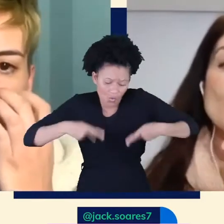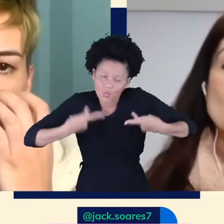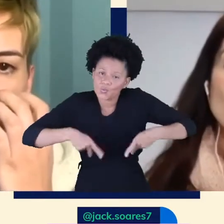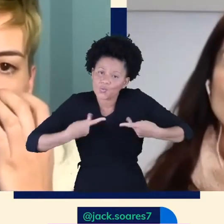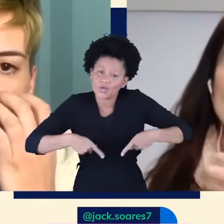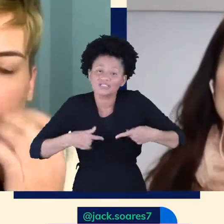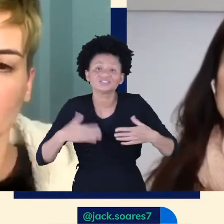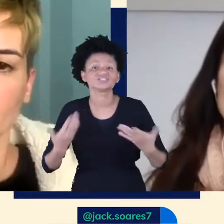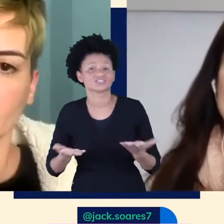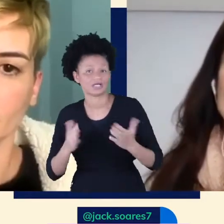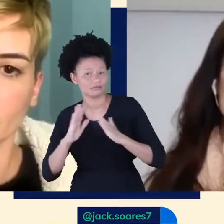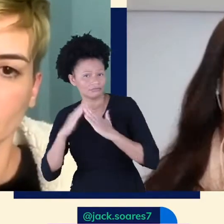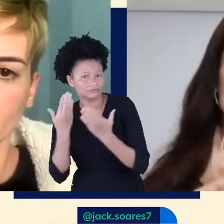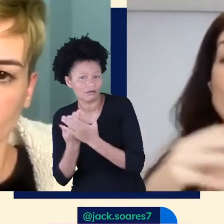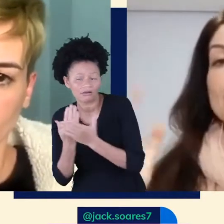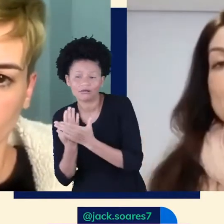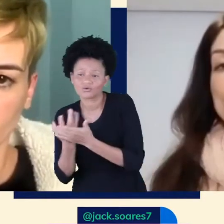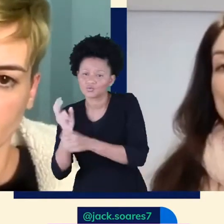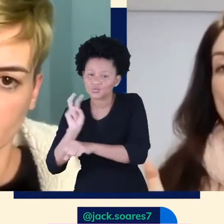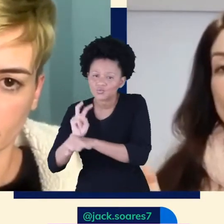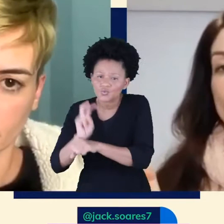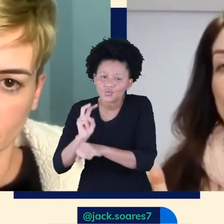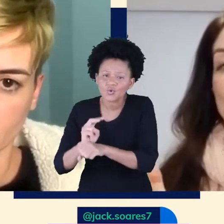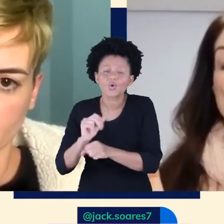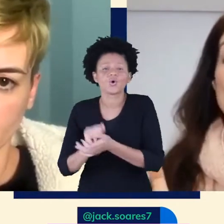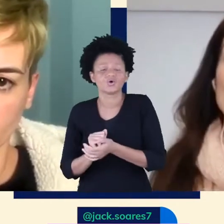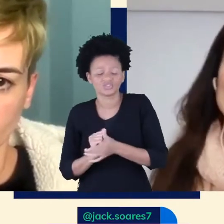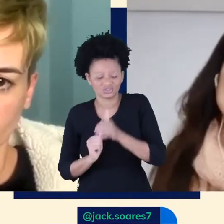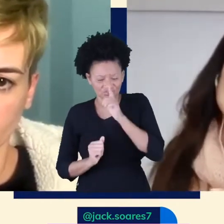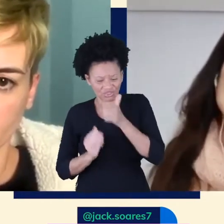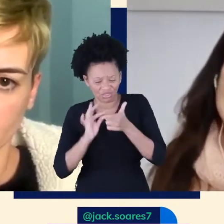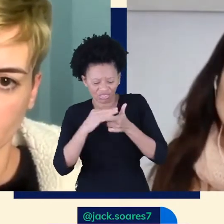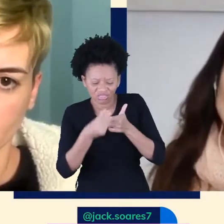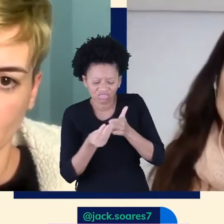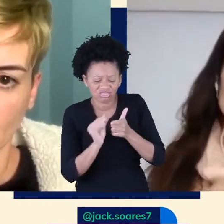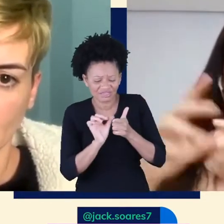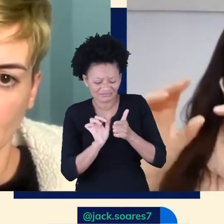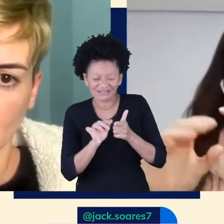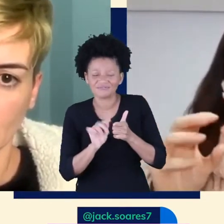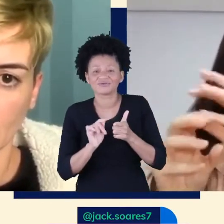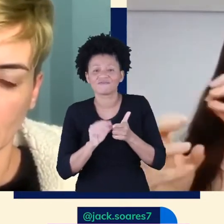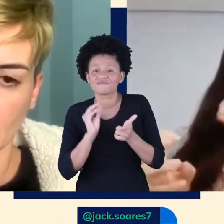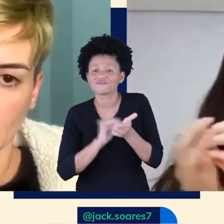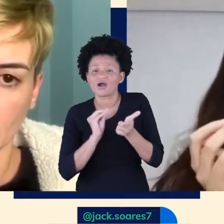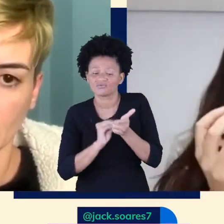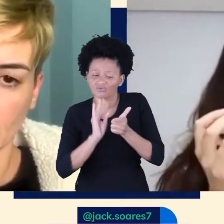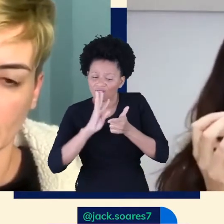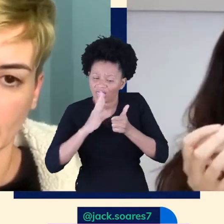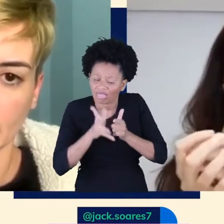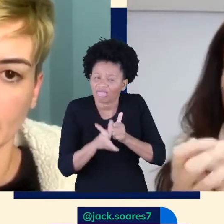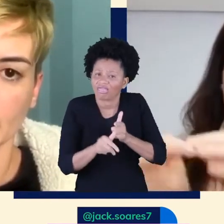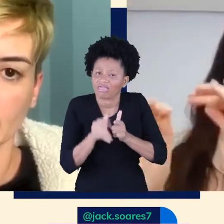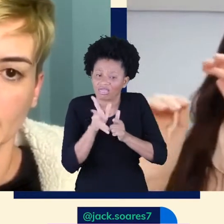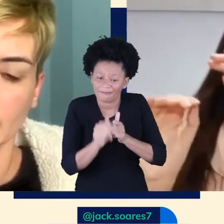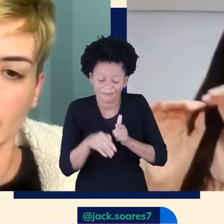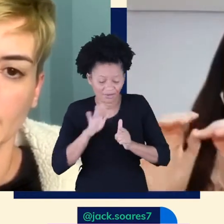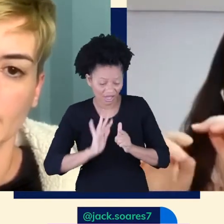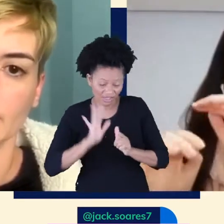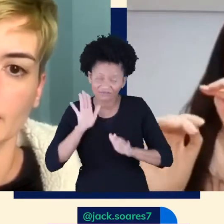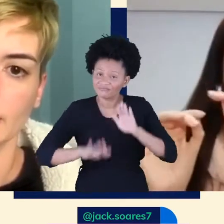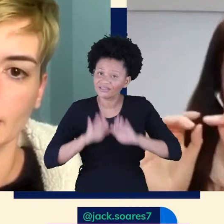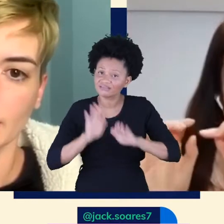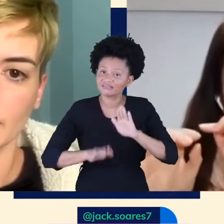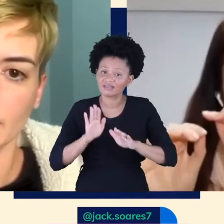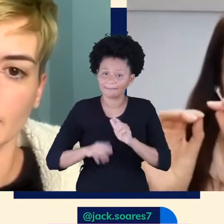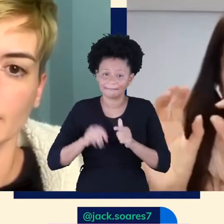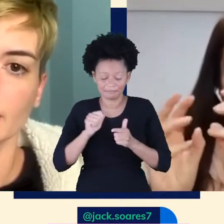menino, por exemplo, estava com pênis, com uma inflamação enorme, por falta de higiene. Porque às vezes, dependendo do formato anatômico,